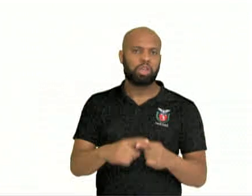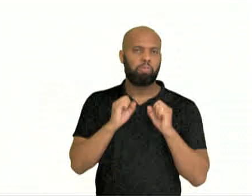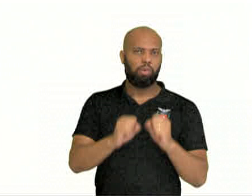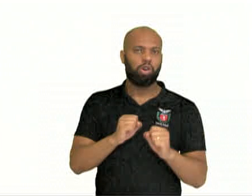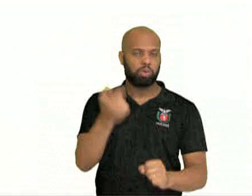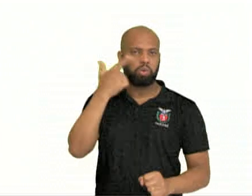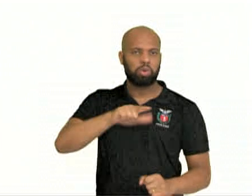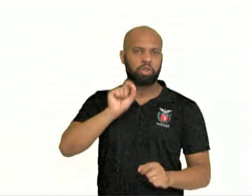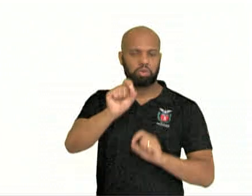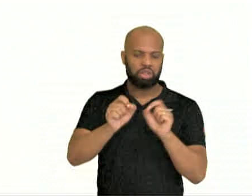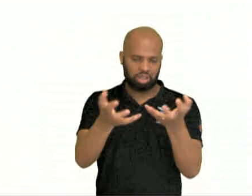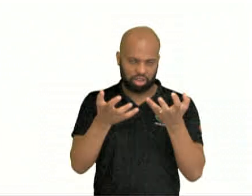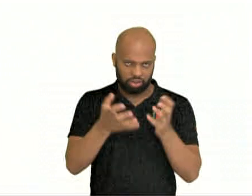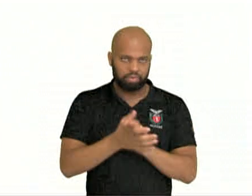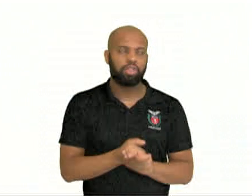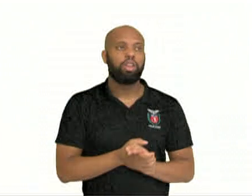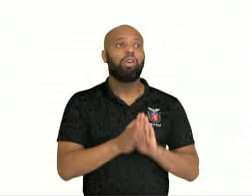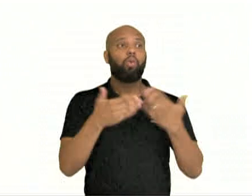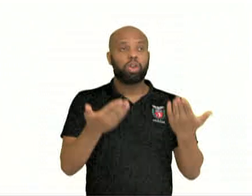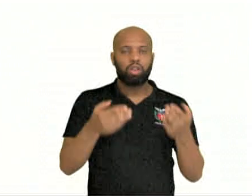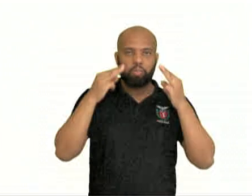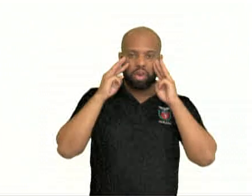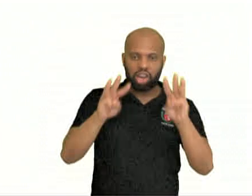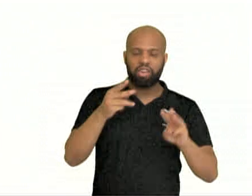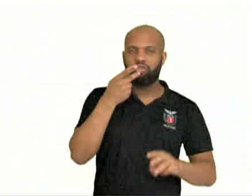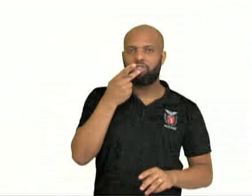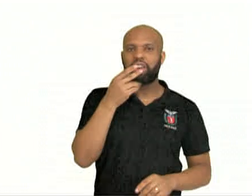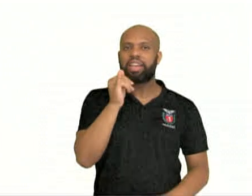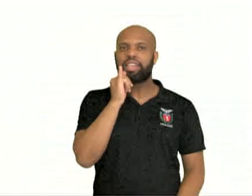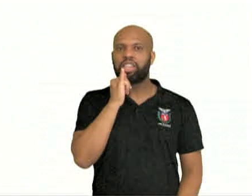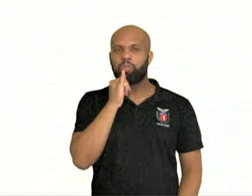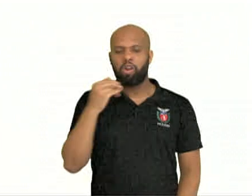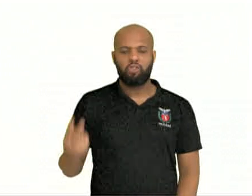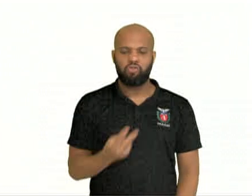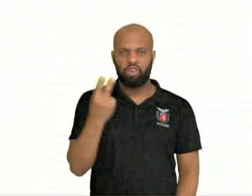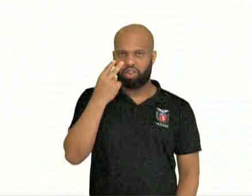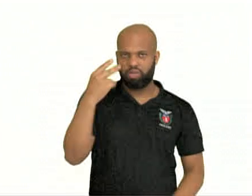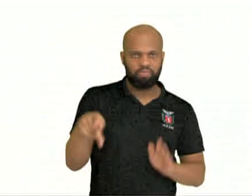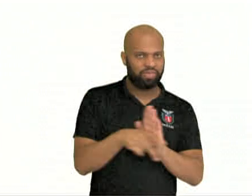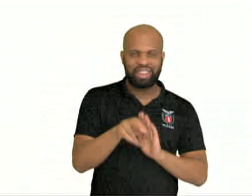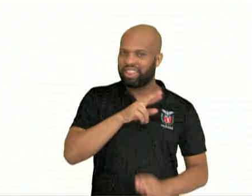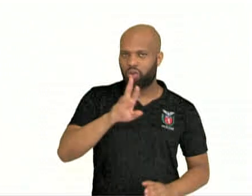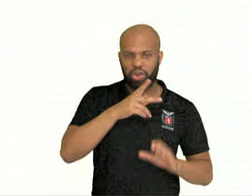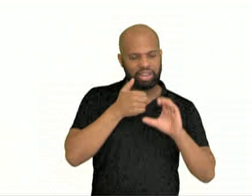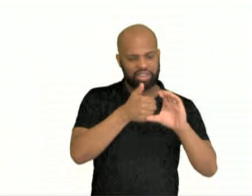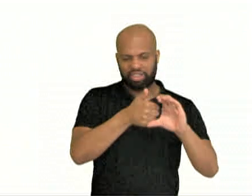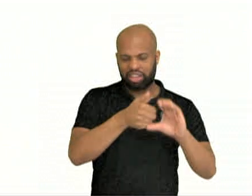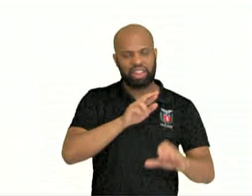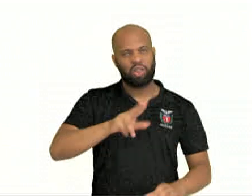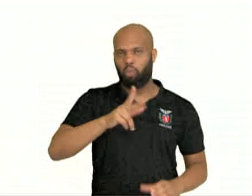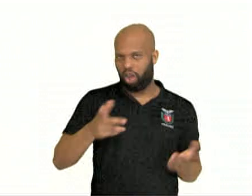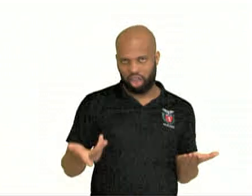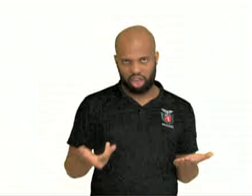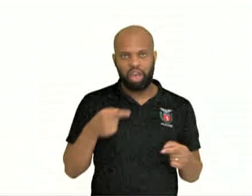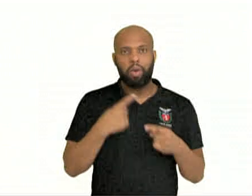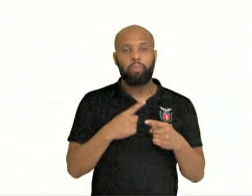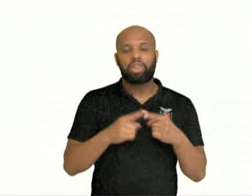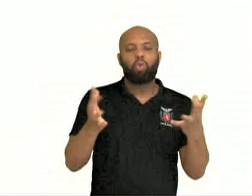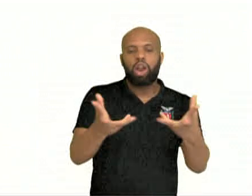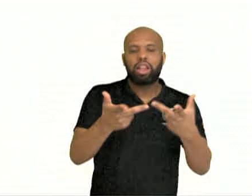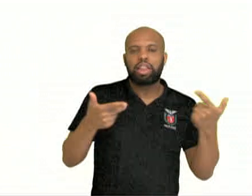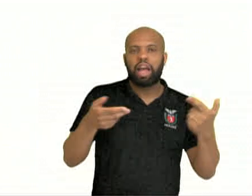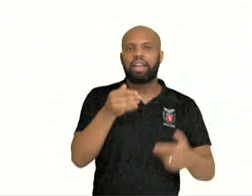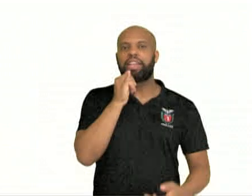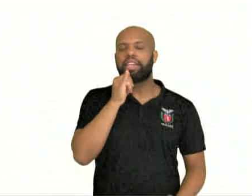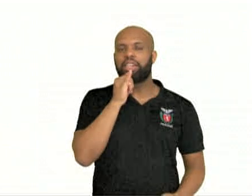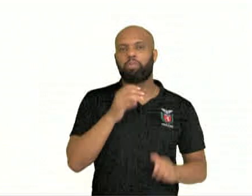Maquiavel, a virtuosidade não é cristã. Não necessariamente as qualidades de